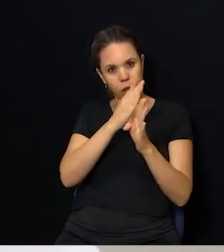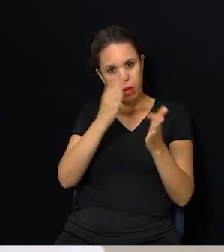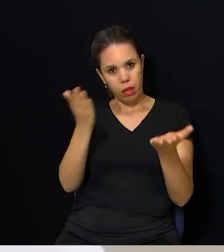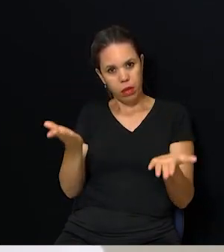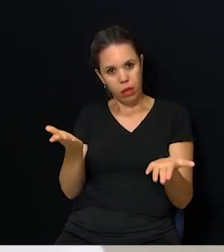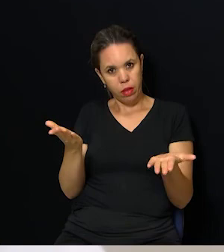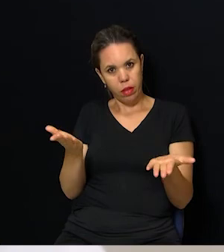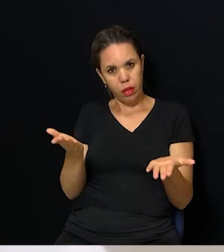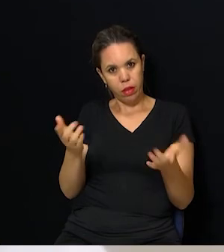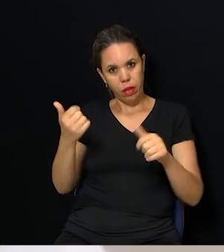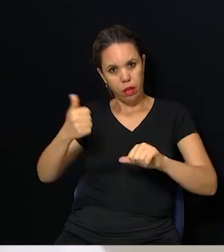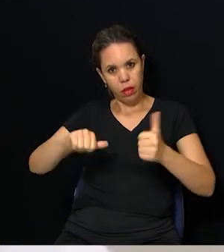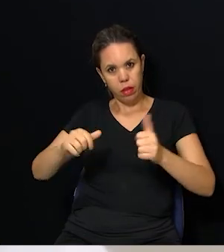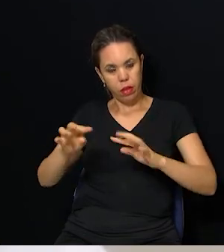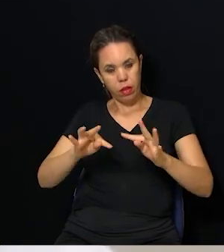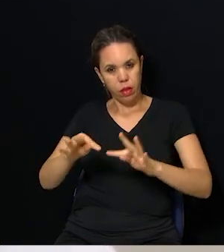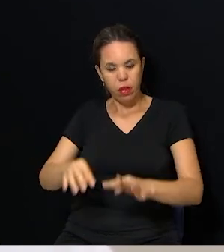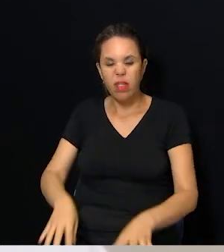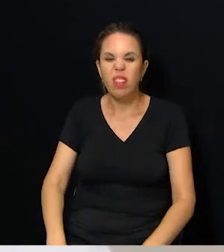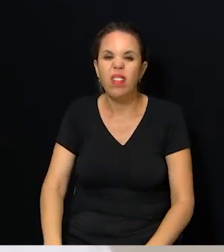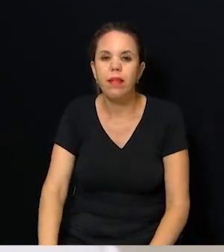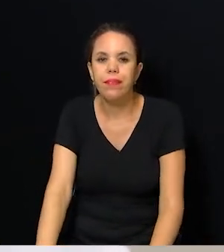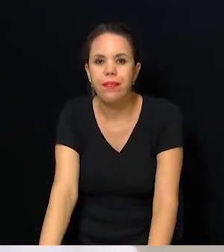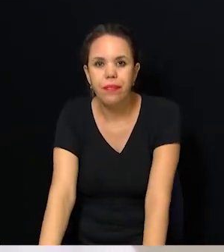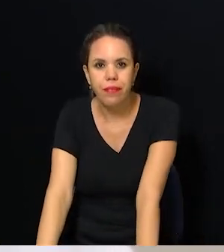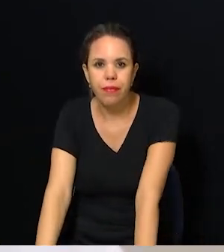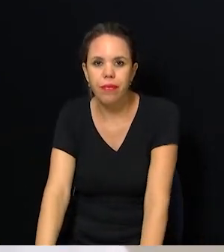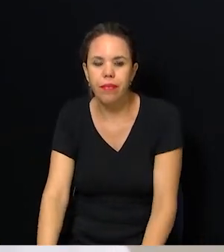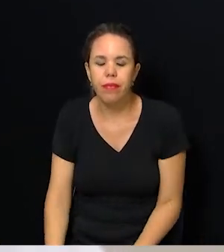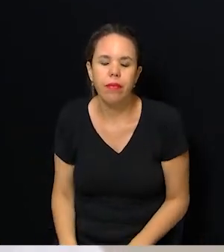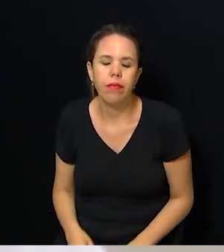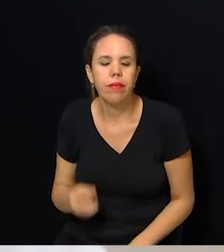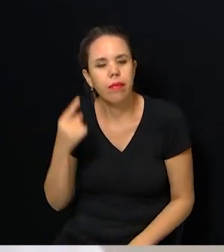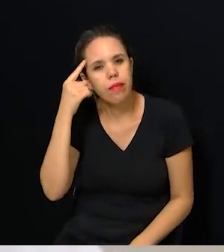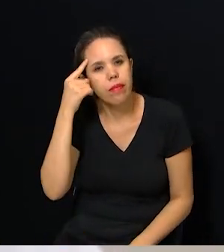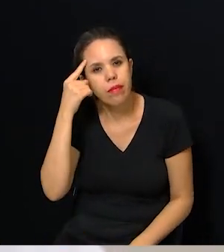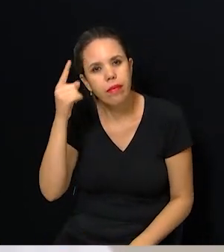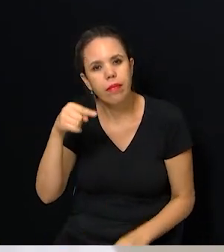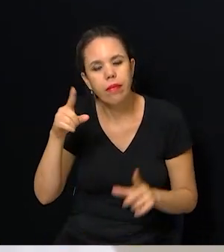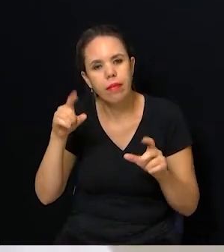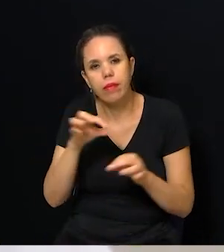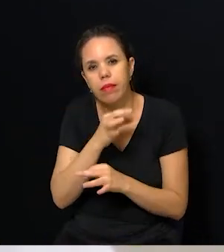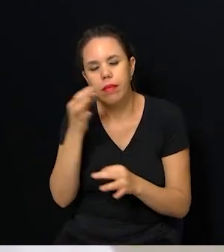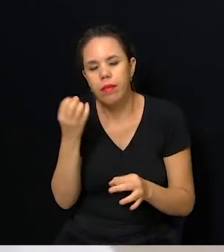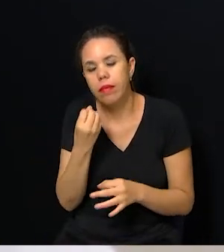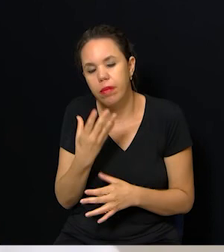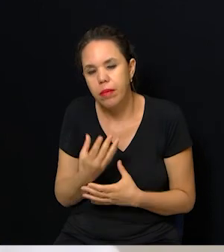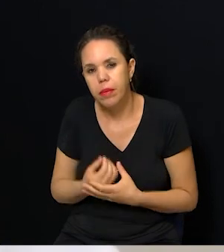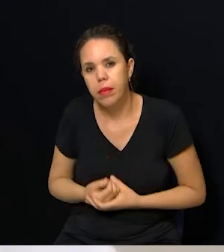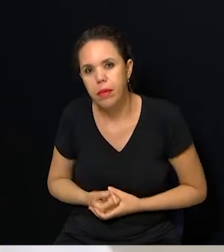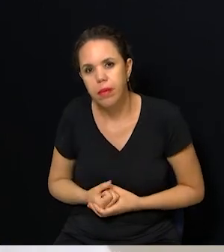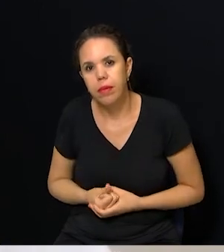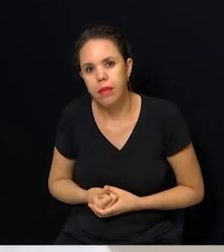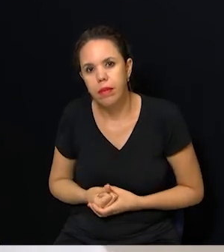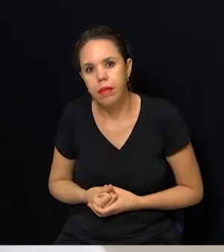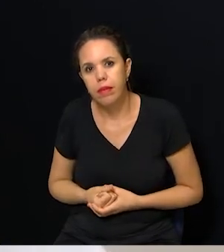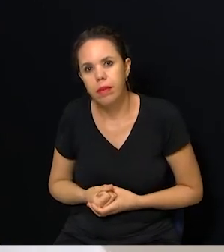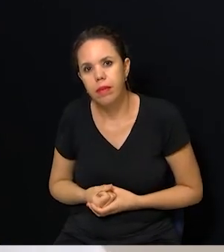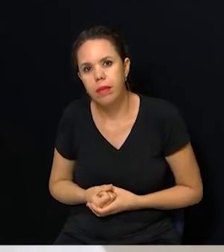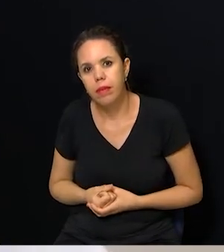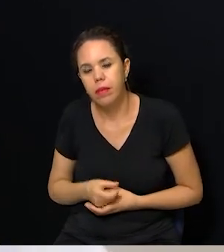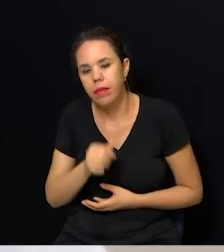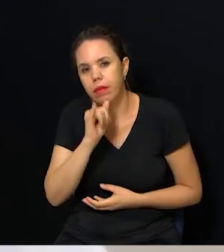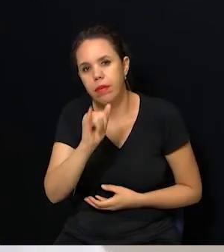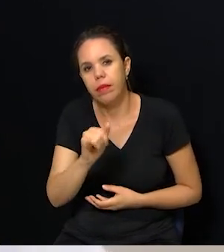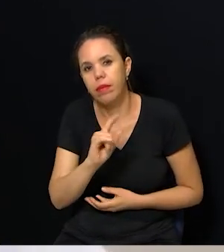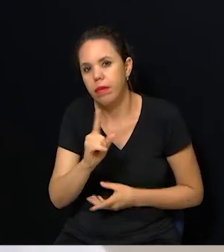suspeitar e chegar ao diagnóstico, tá? A ideia da fotografia, ela é mandatória, eu